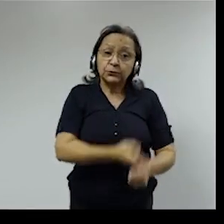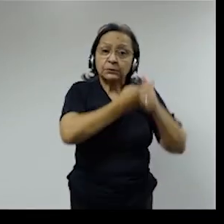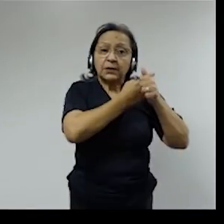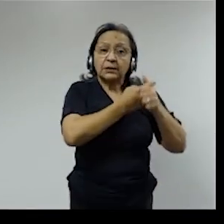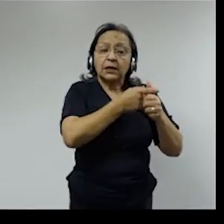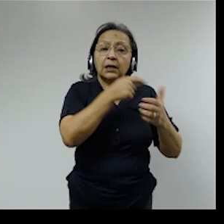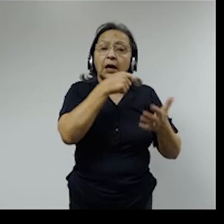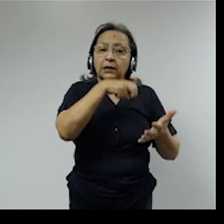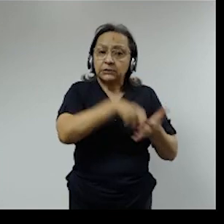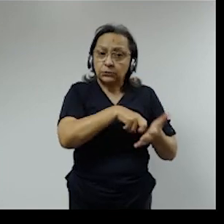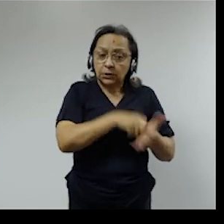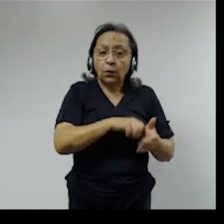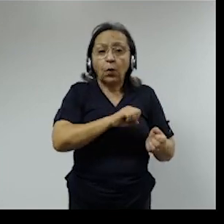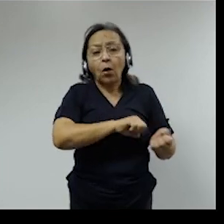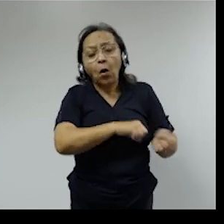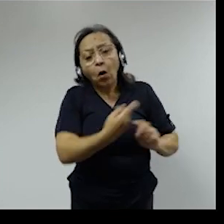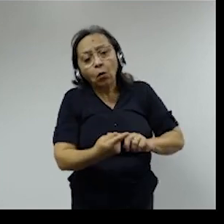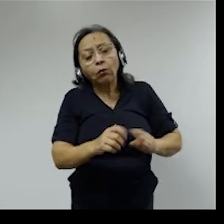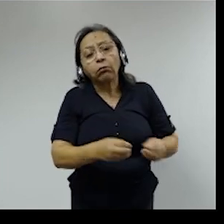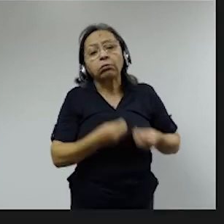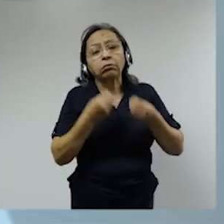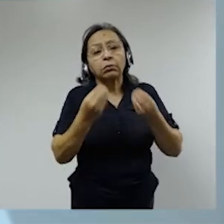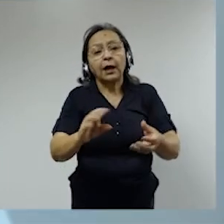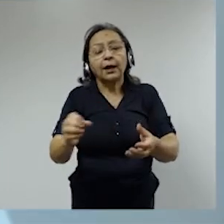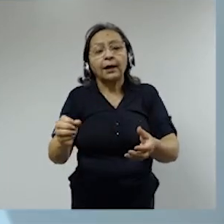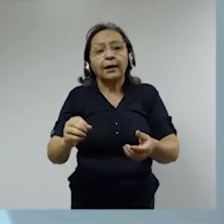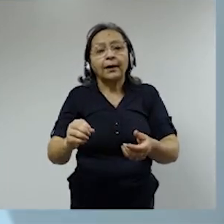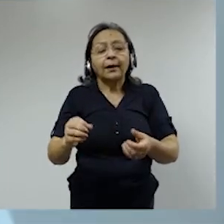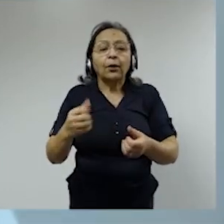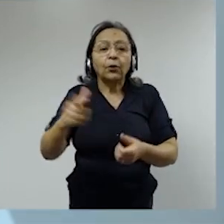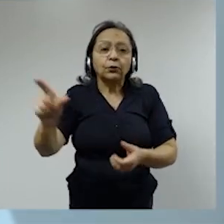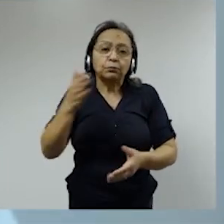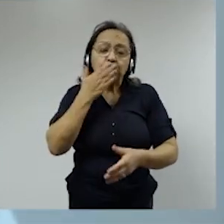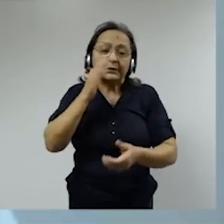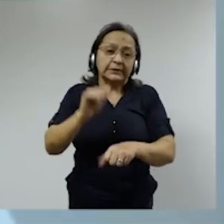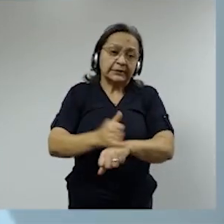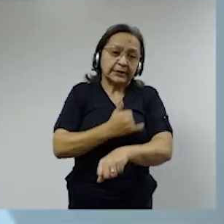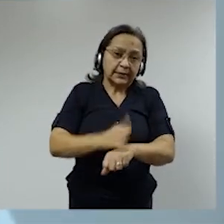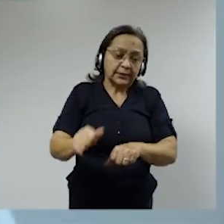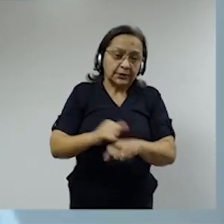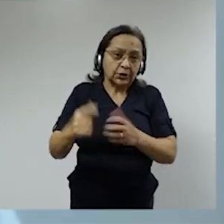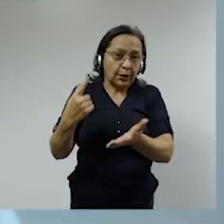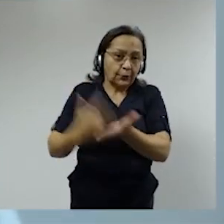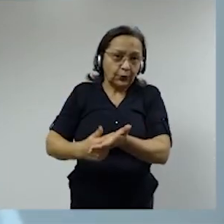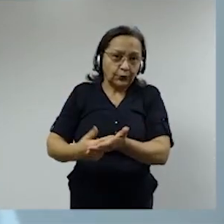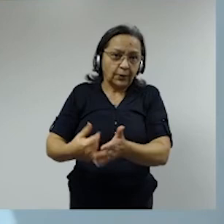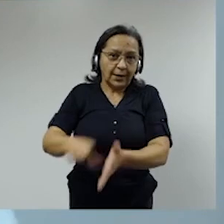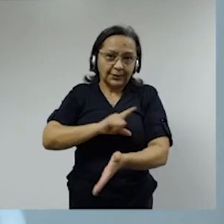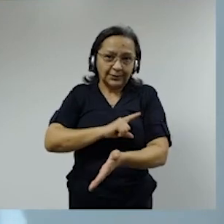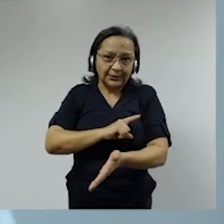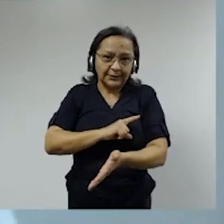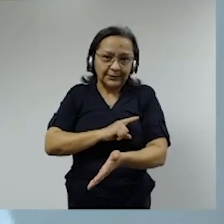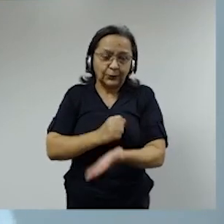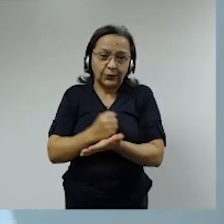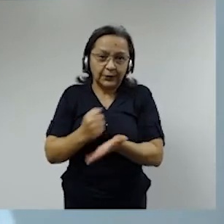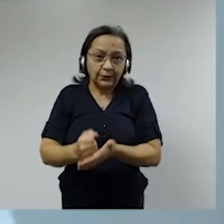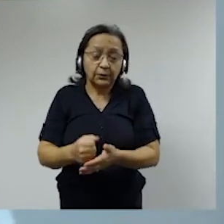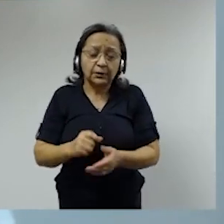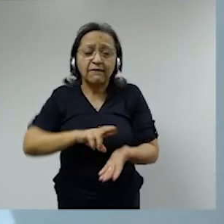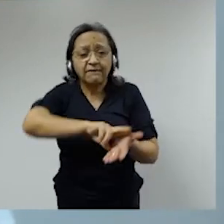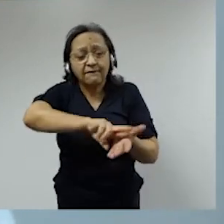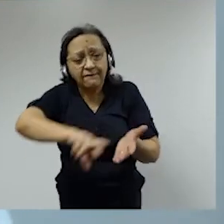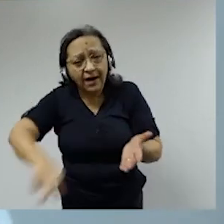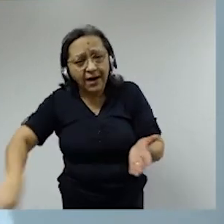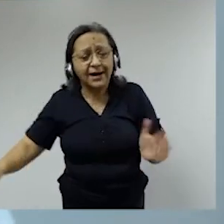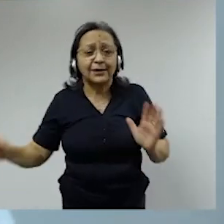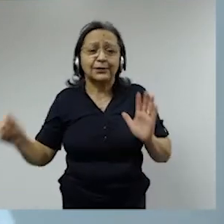ou estabelecer novas condições do pagamento em relação ao valor anteriormente ajustado. E são vários os dispositivos legais,